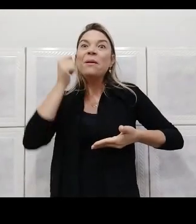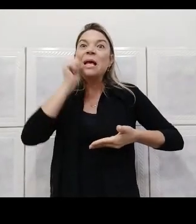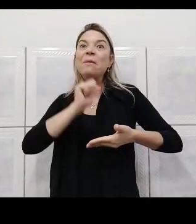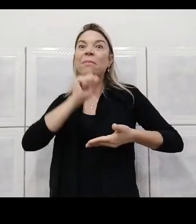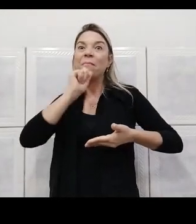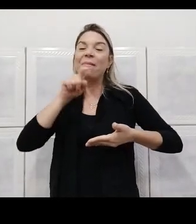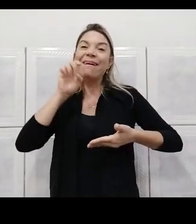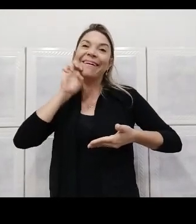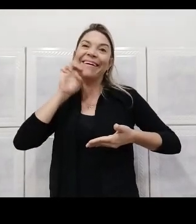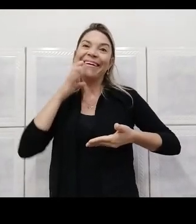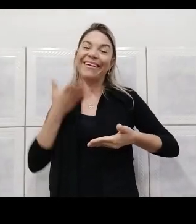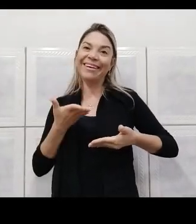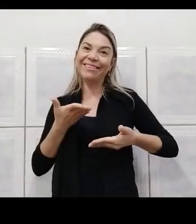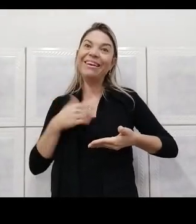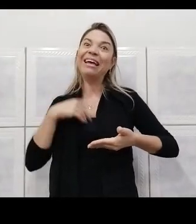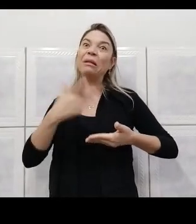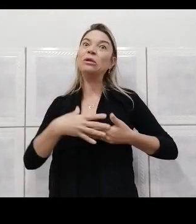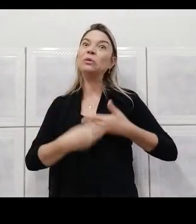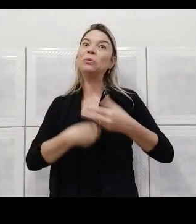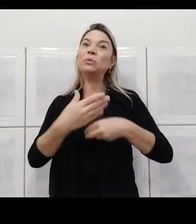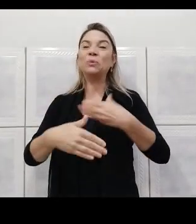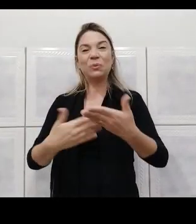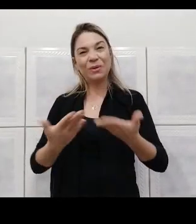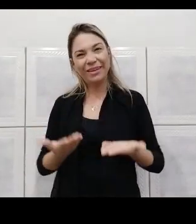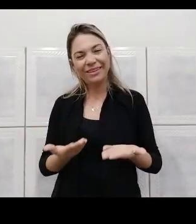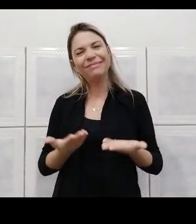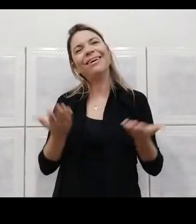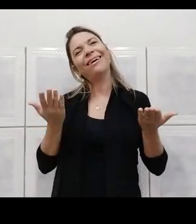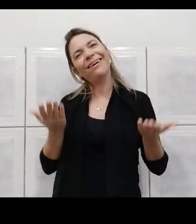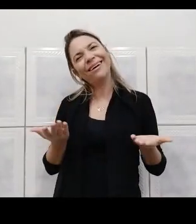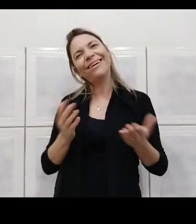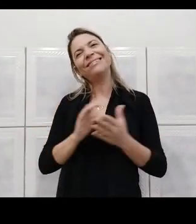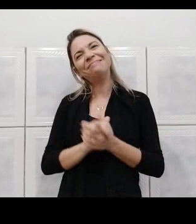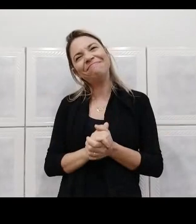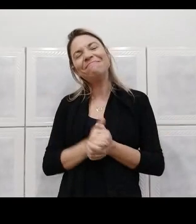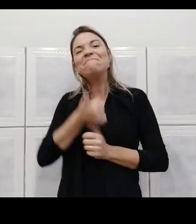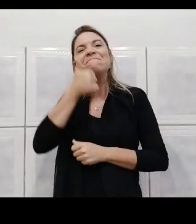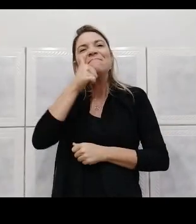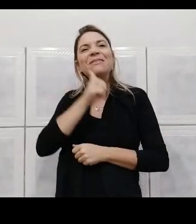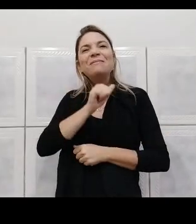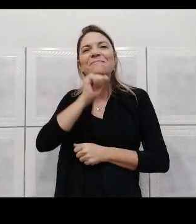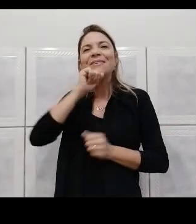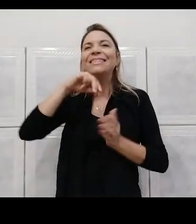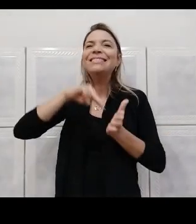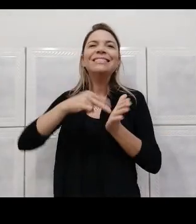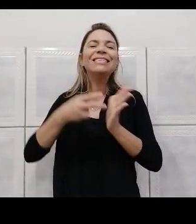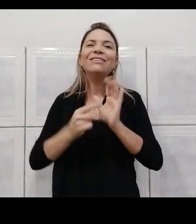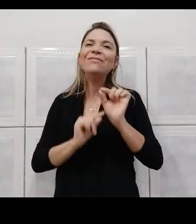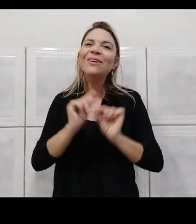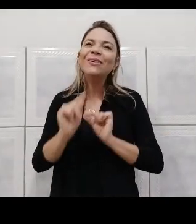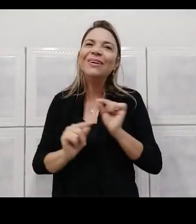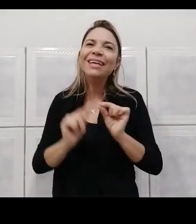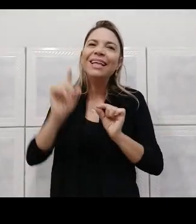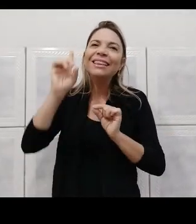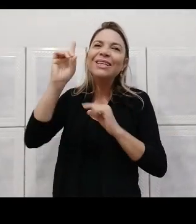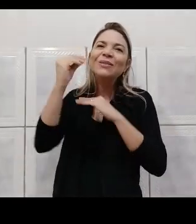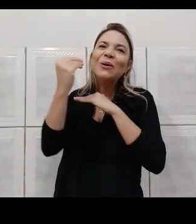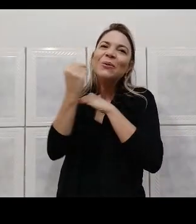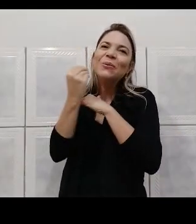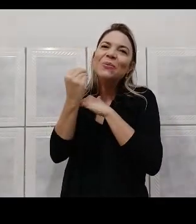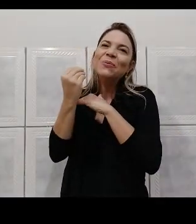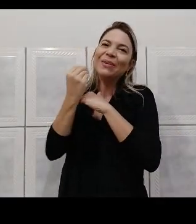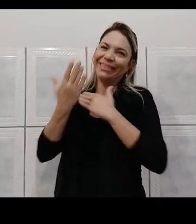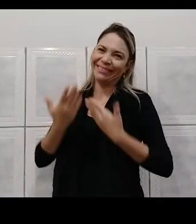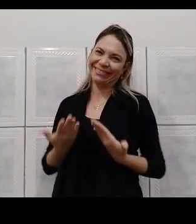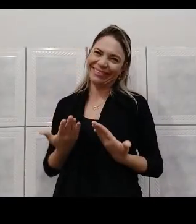sucederiam. A maternidade, portanto, meus irmãos, demonstra o cuidado de Deus com o ser humano. Como